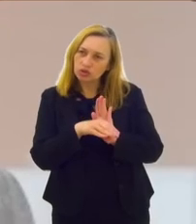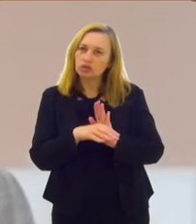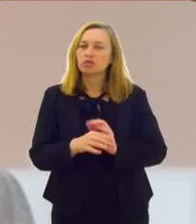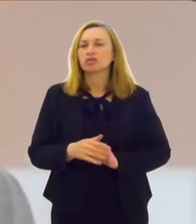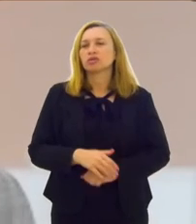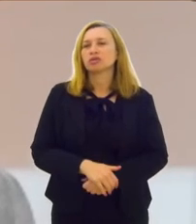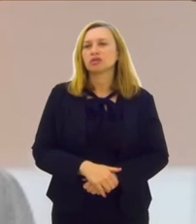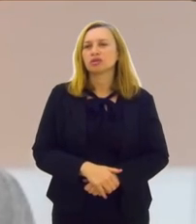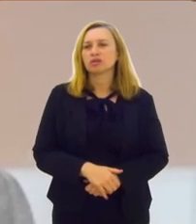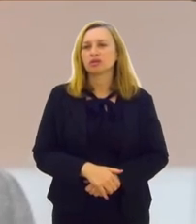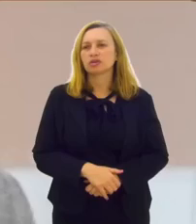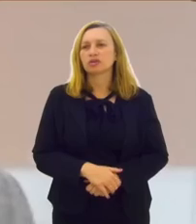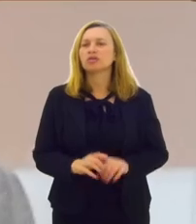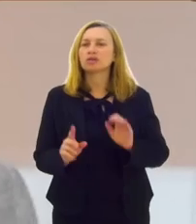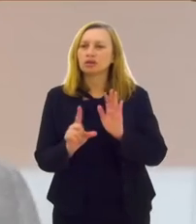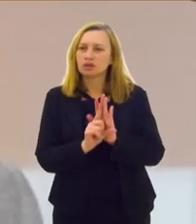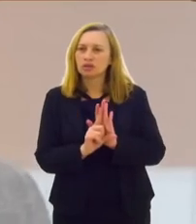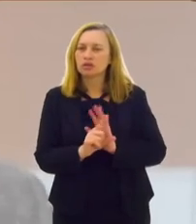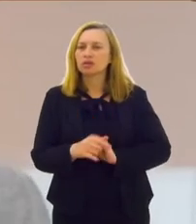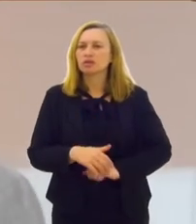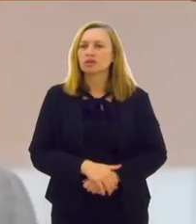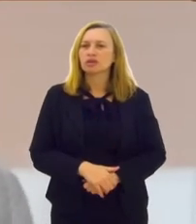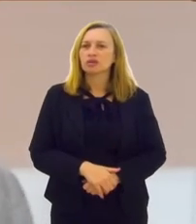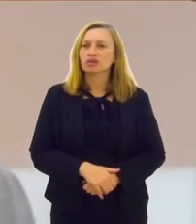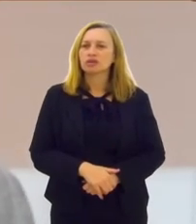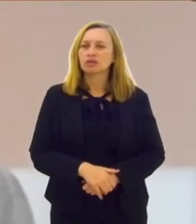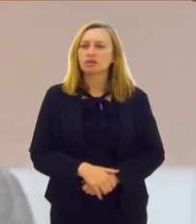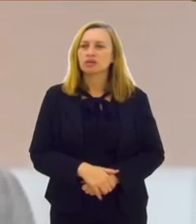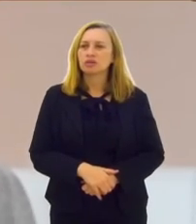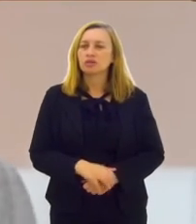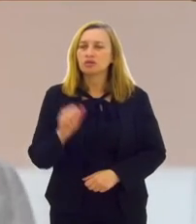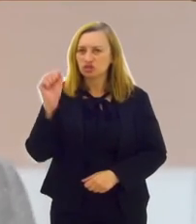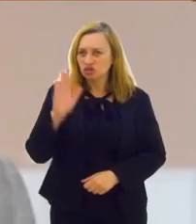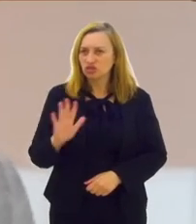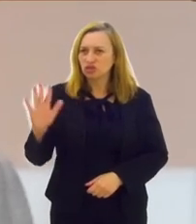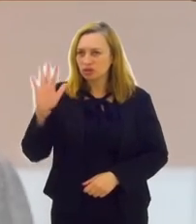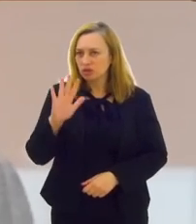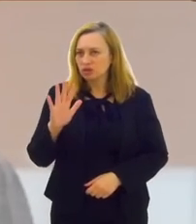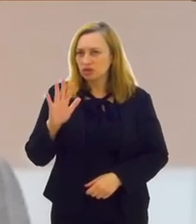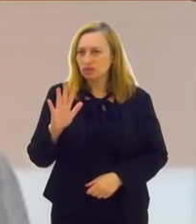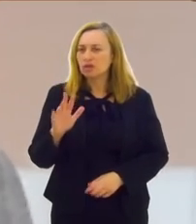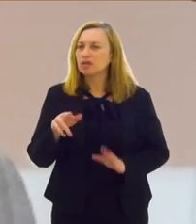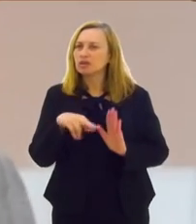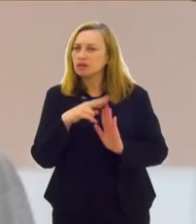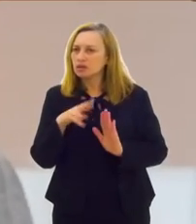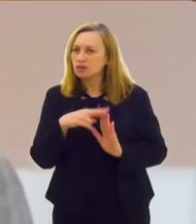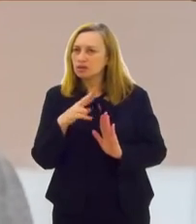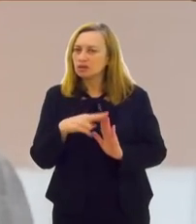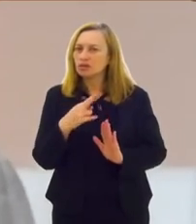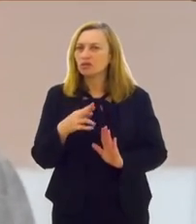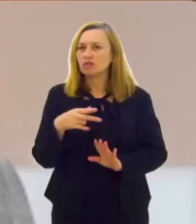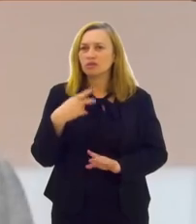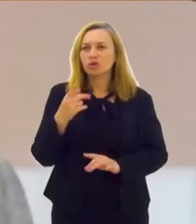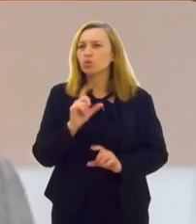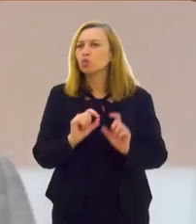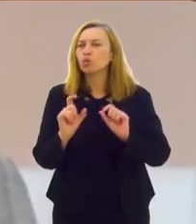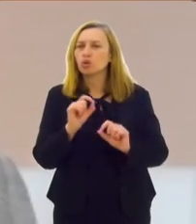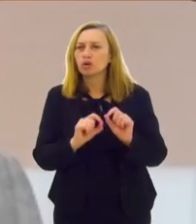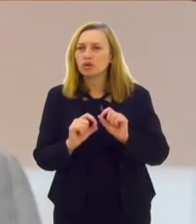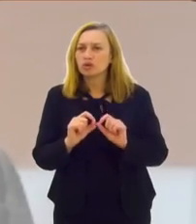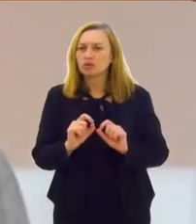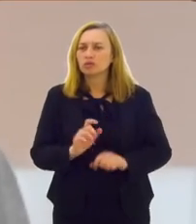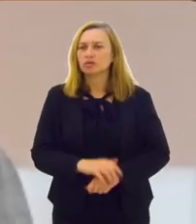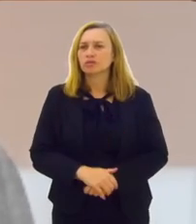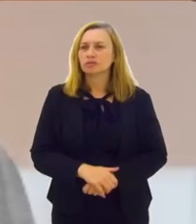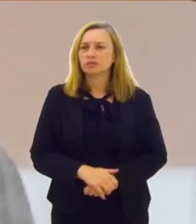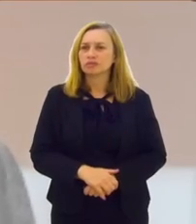conceitos que estão previstos na legislação. E, em geral, essa resolução afirma que